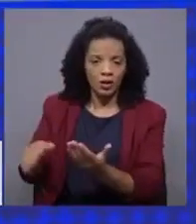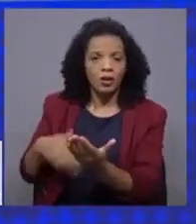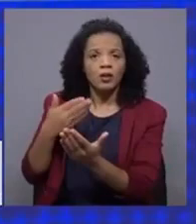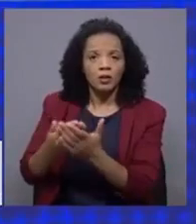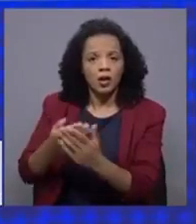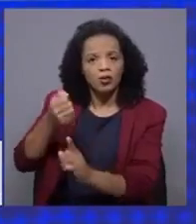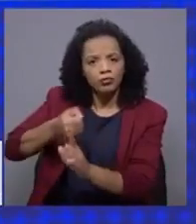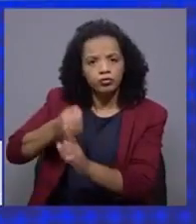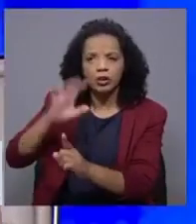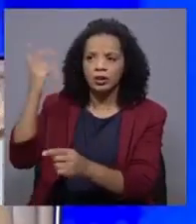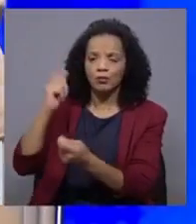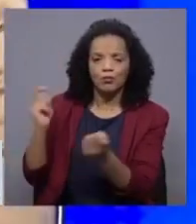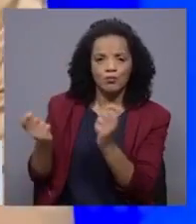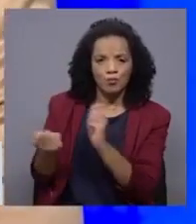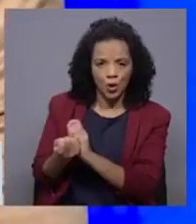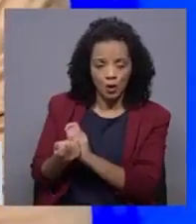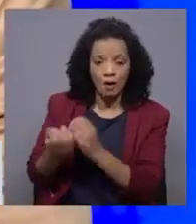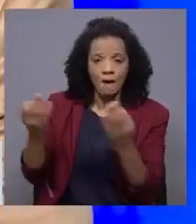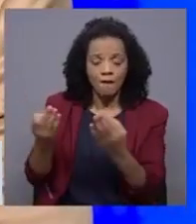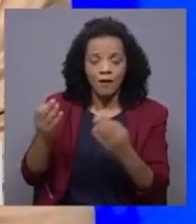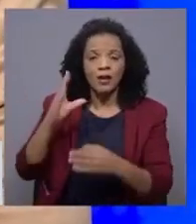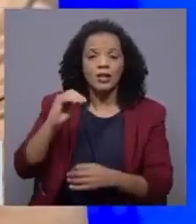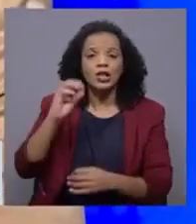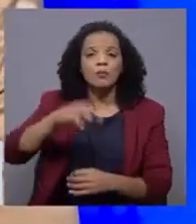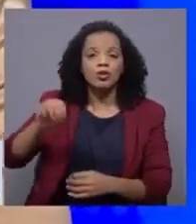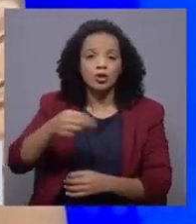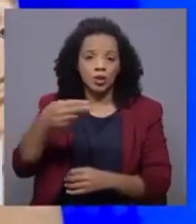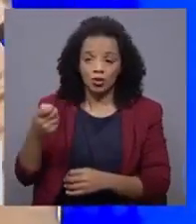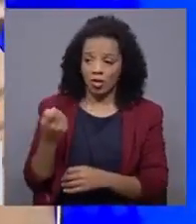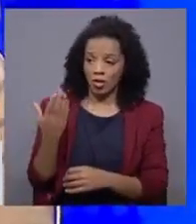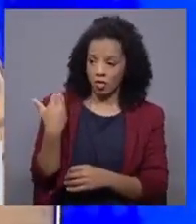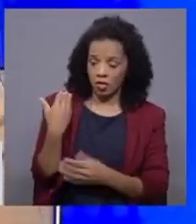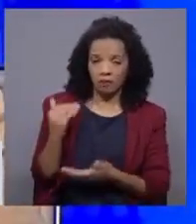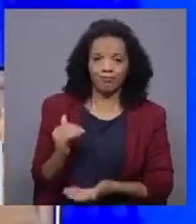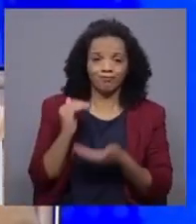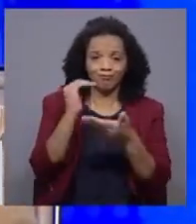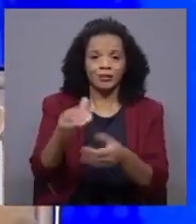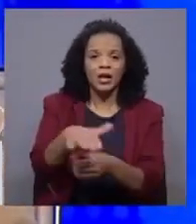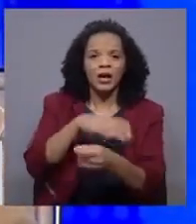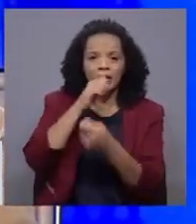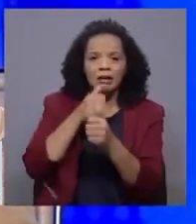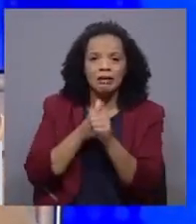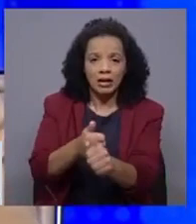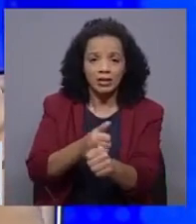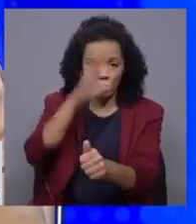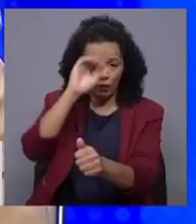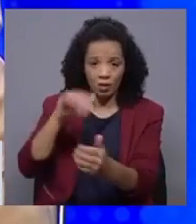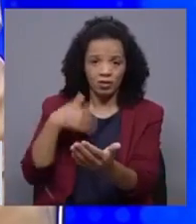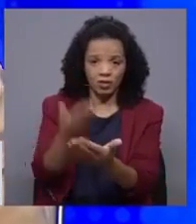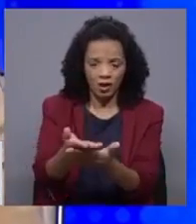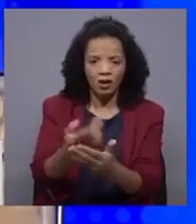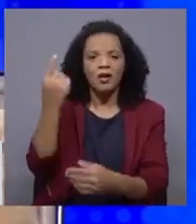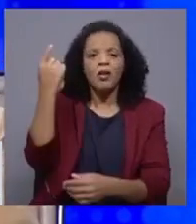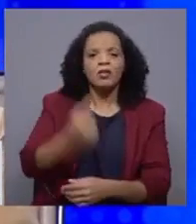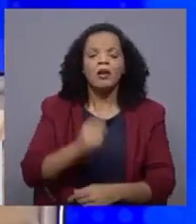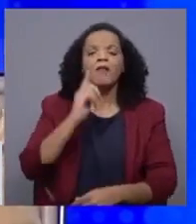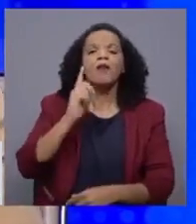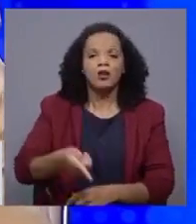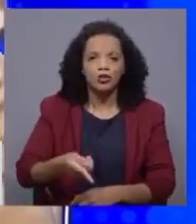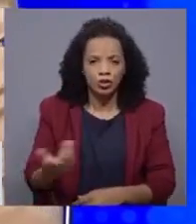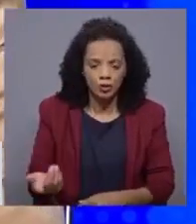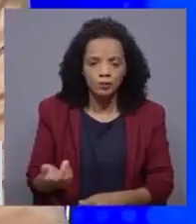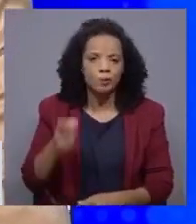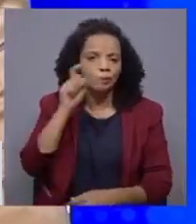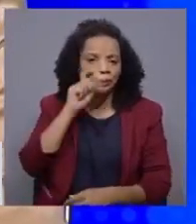para combater as alterações climáticas. Os 10 milhões de euros que ainda recentemente foram dados ao setor da caça pelo governo deveriam ser canalizados, sim,